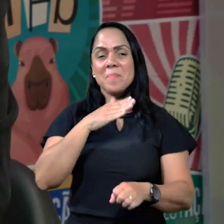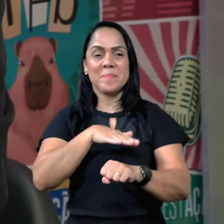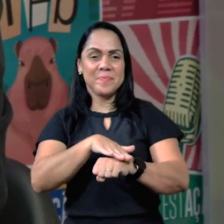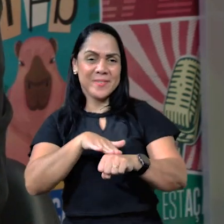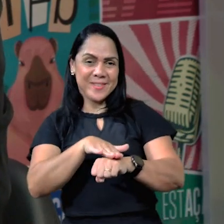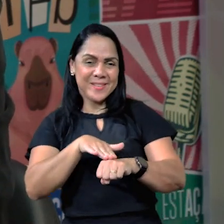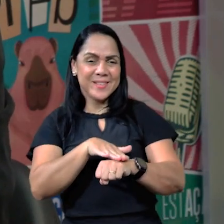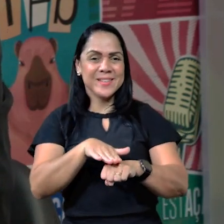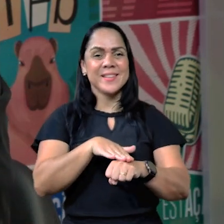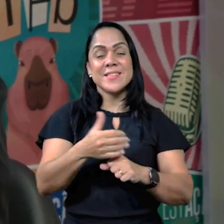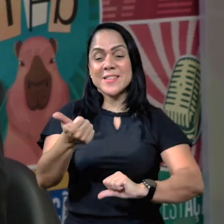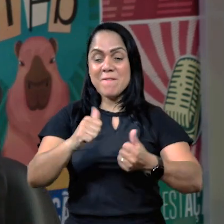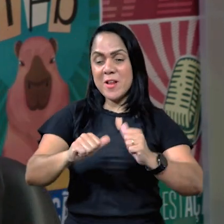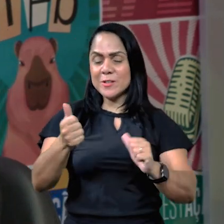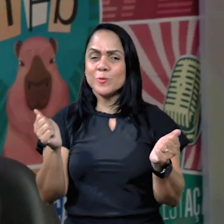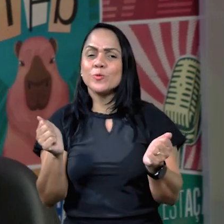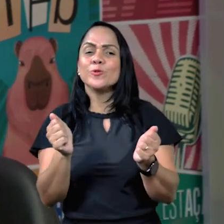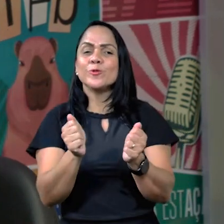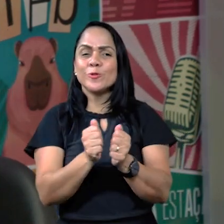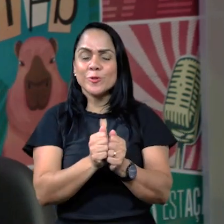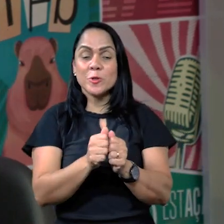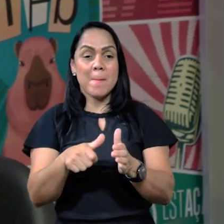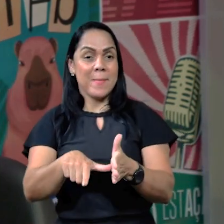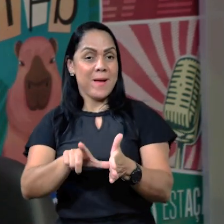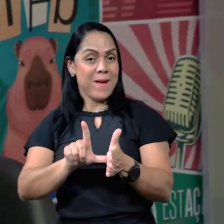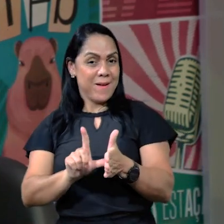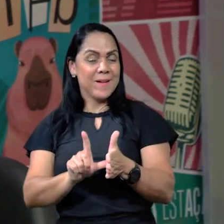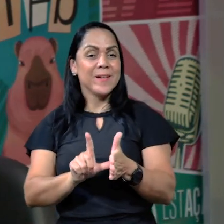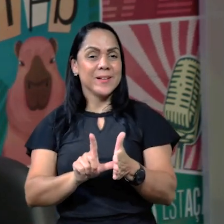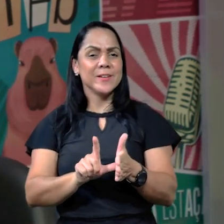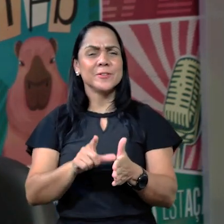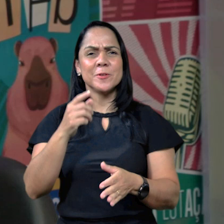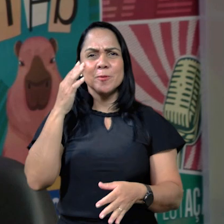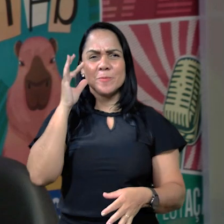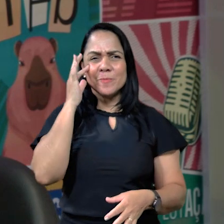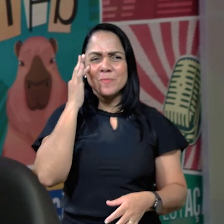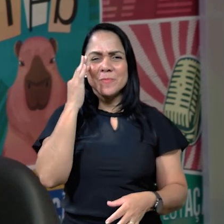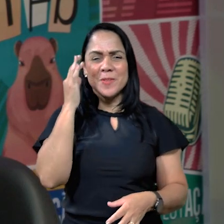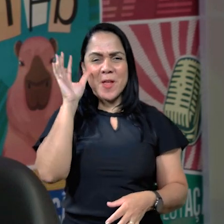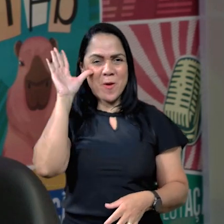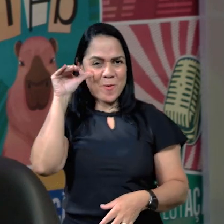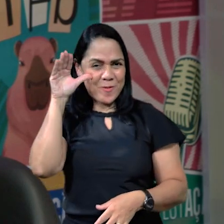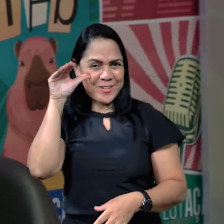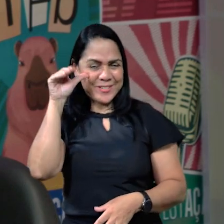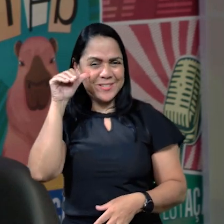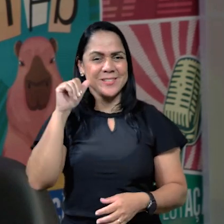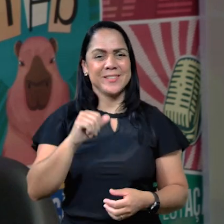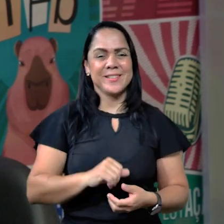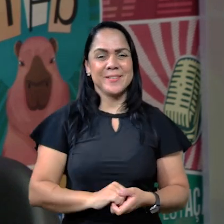conjuntura conjunta. Mas antes, bateu uma curiosidade aqui, antes da gente ir para os